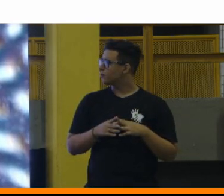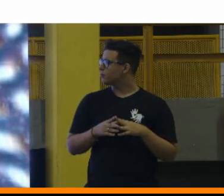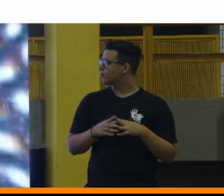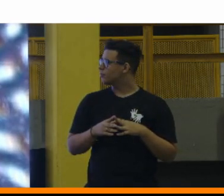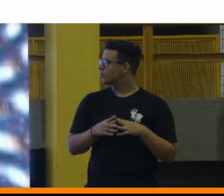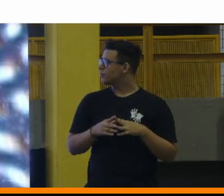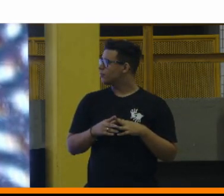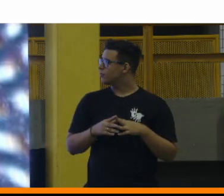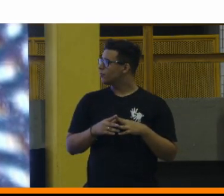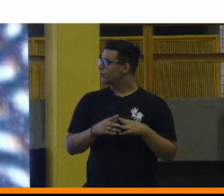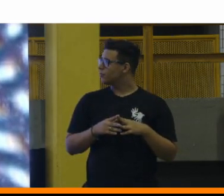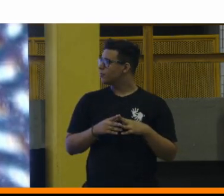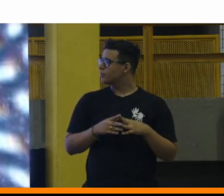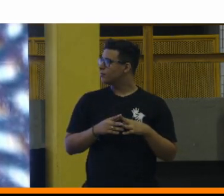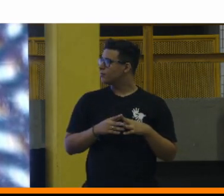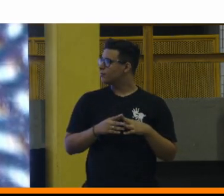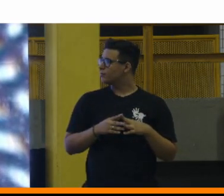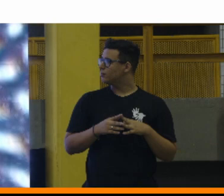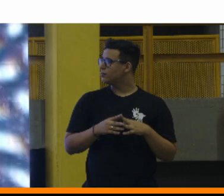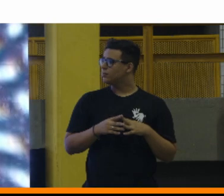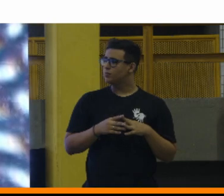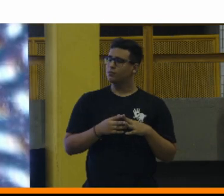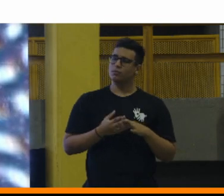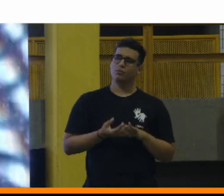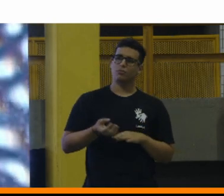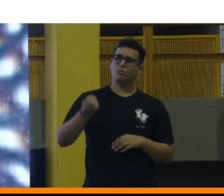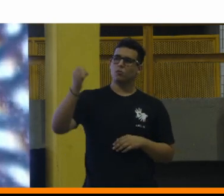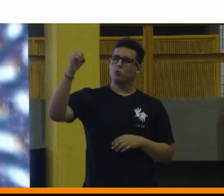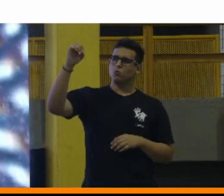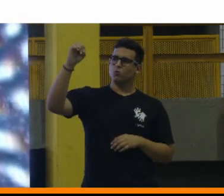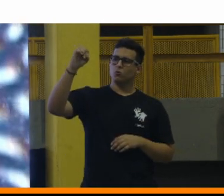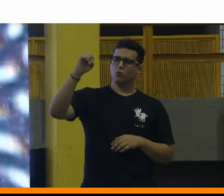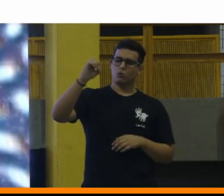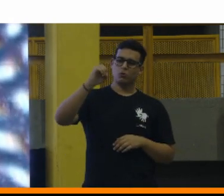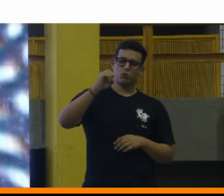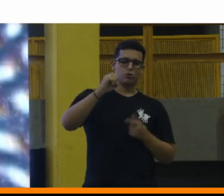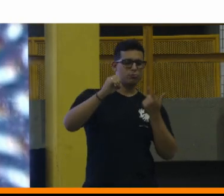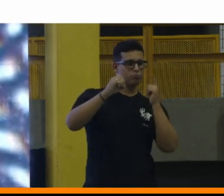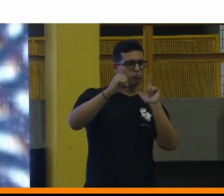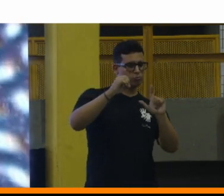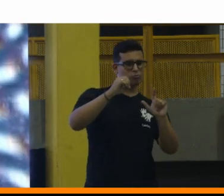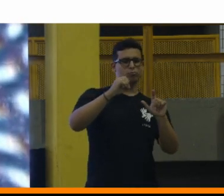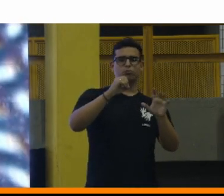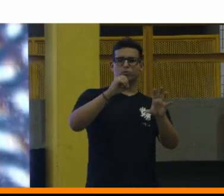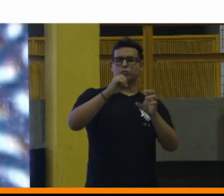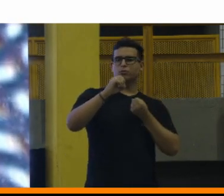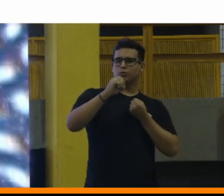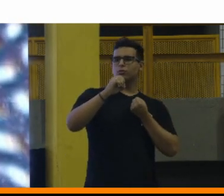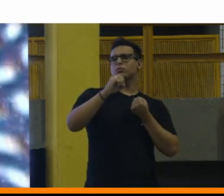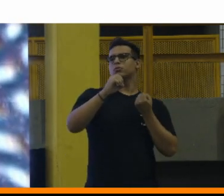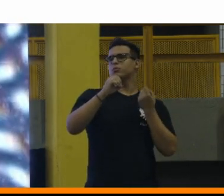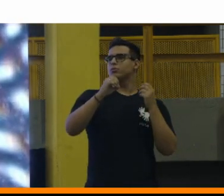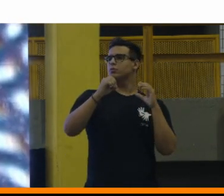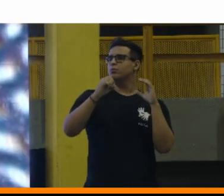Abandonei a esfera, soltei, ela ganhou velocidade. Se não tiver um plano inclinado